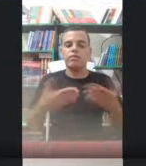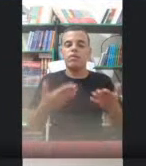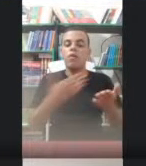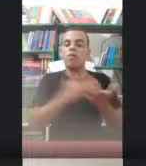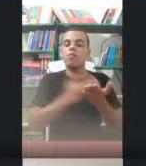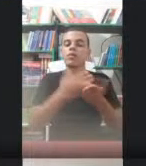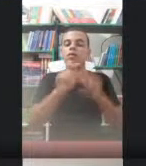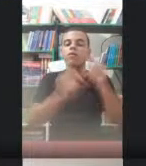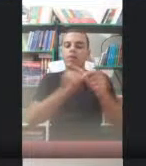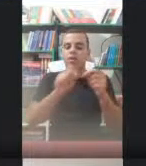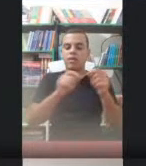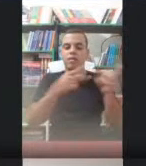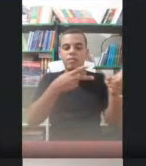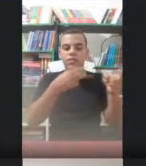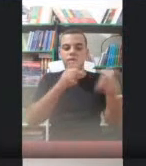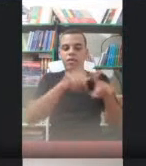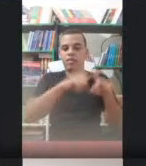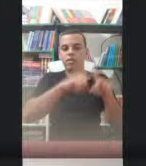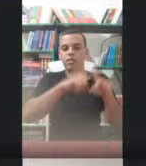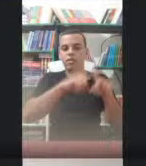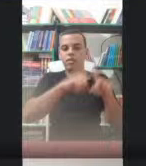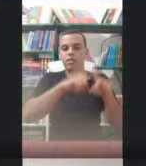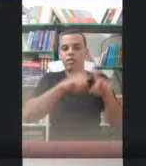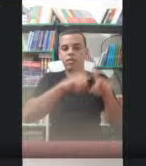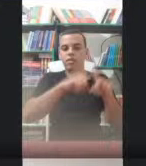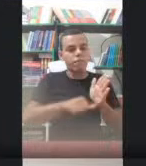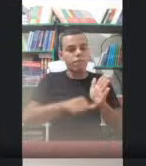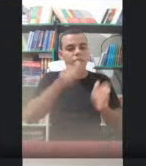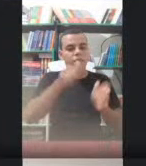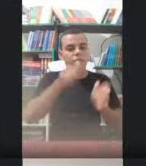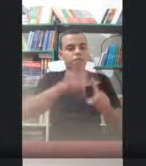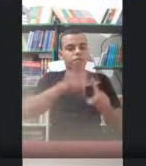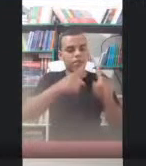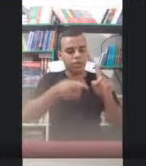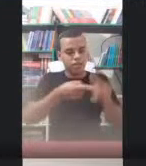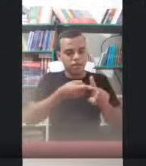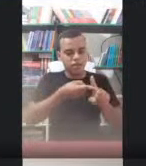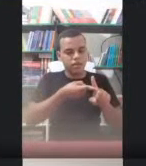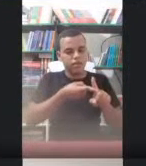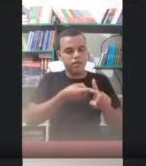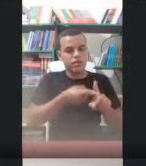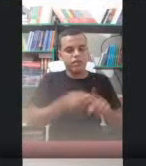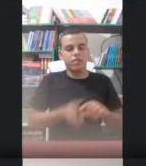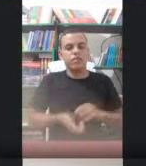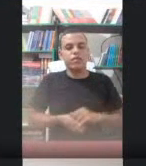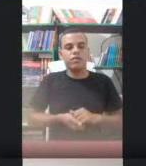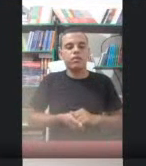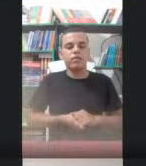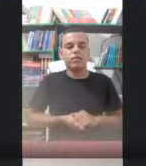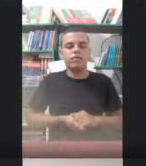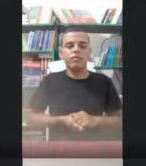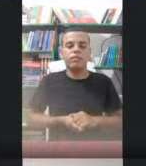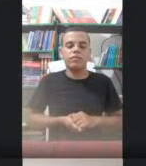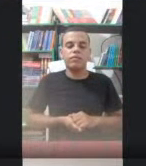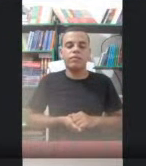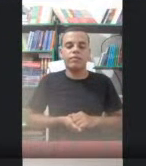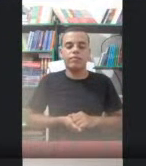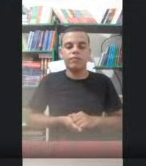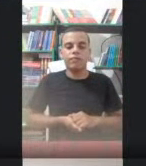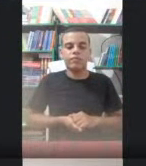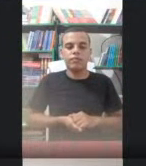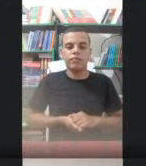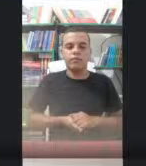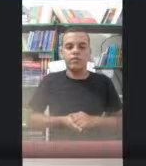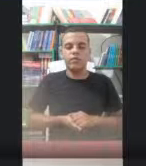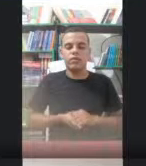no território. Então, primeiramente, se identificou a gestante, fez a busca ativa dos homens, né, montou uma